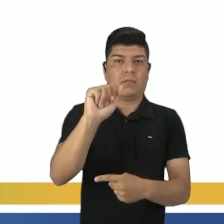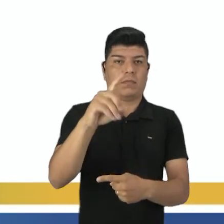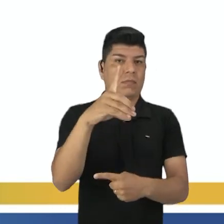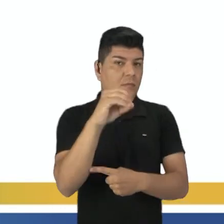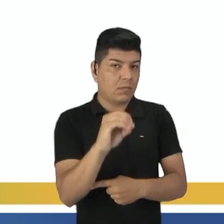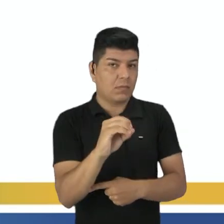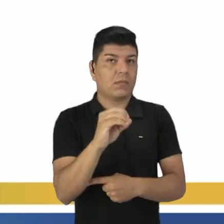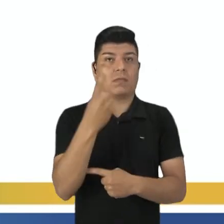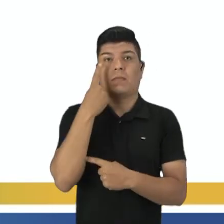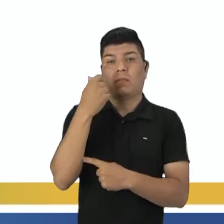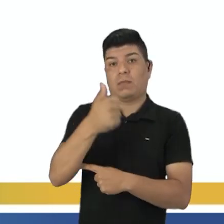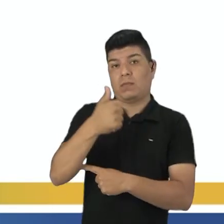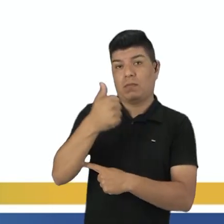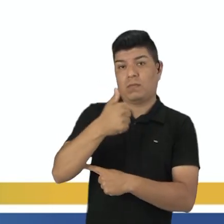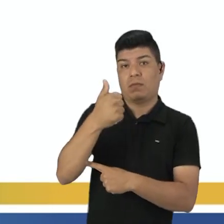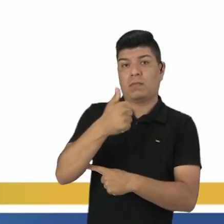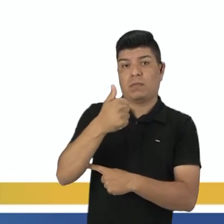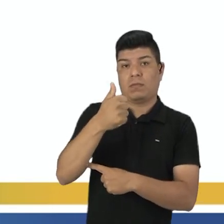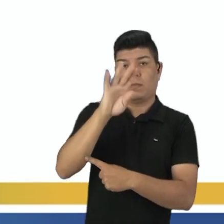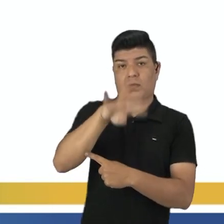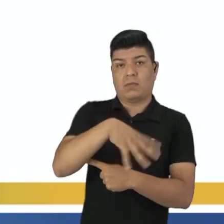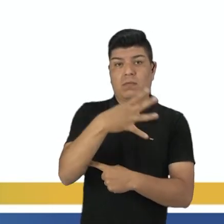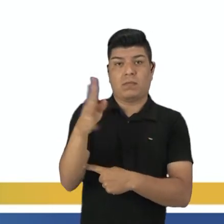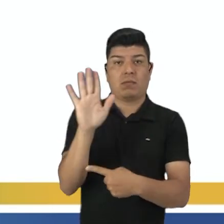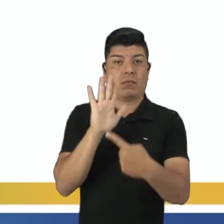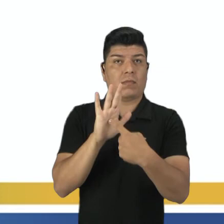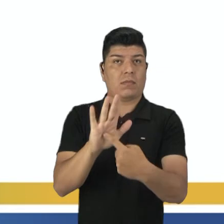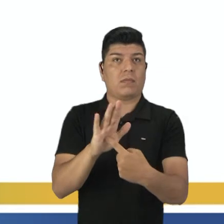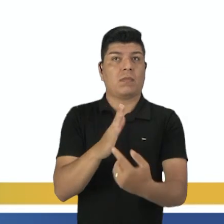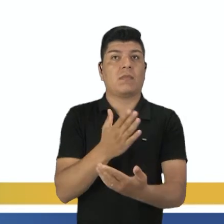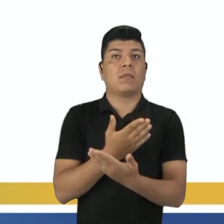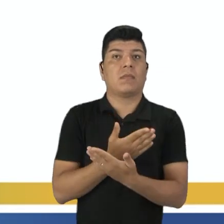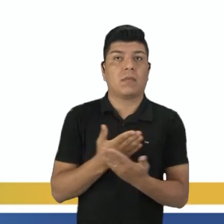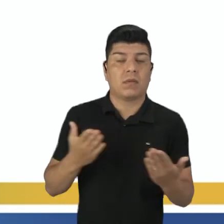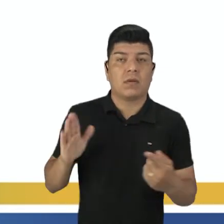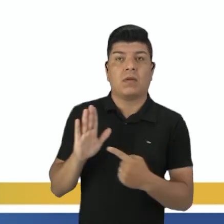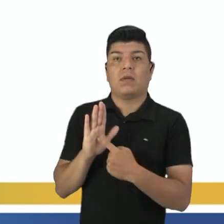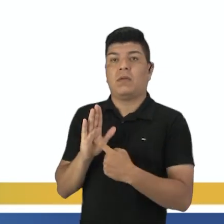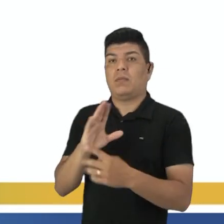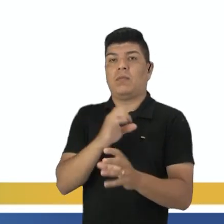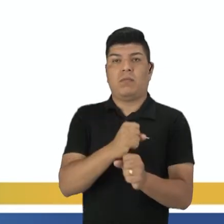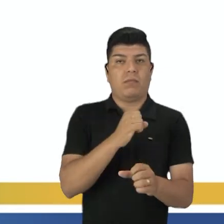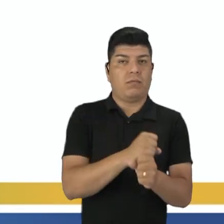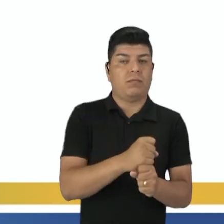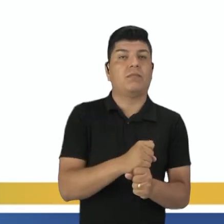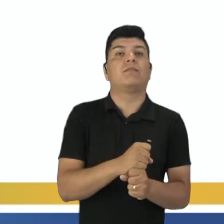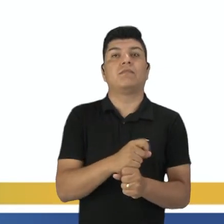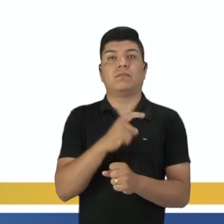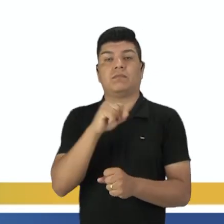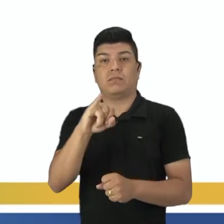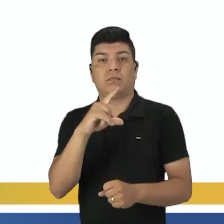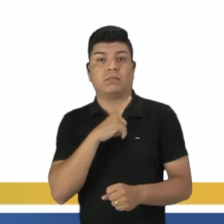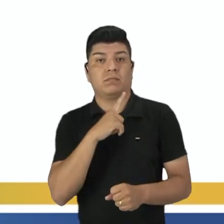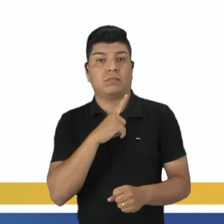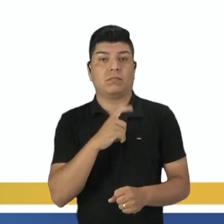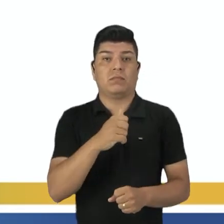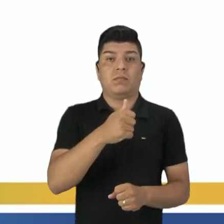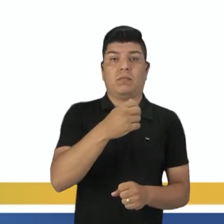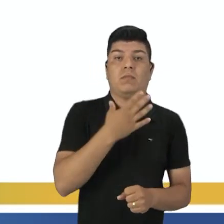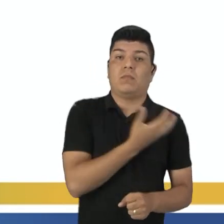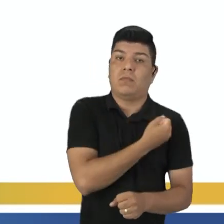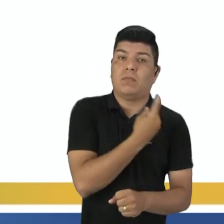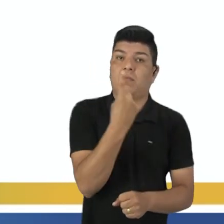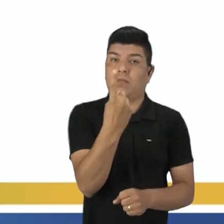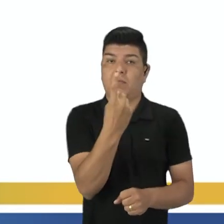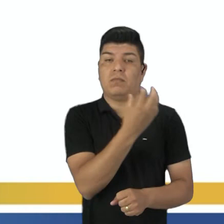que nessa primeira tabela aí, gente, que apareceu para vocês, é uma tabela que mostra esses somatórios. Olha, se eu obter 1 no primeiro dado e 1